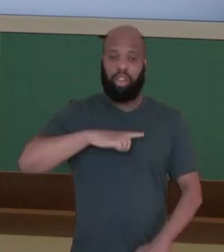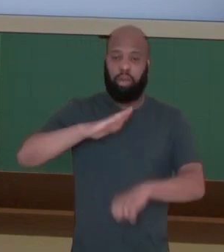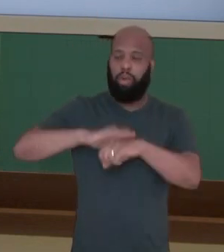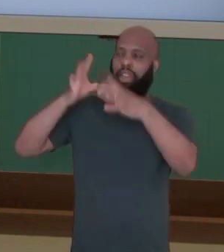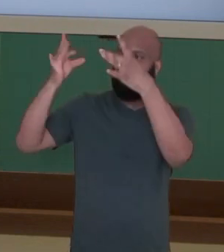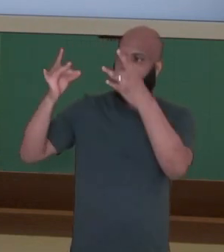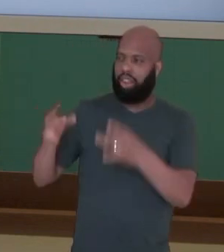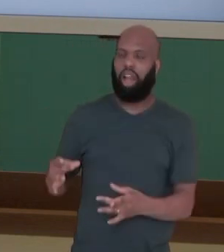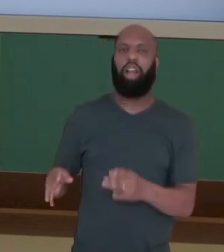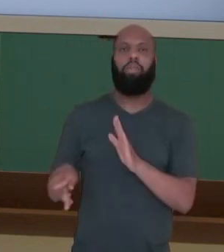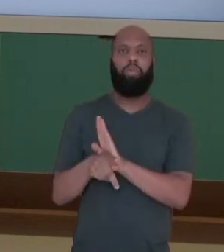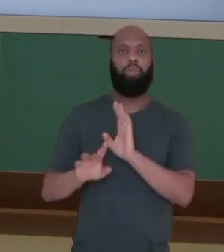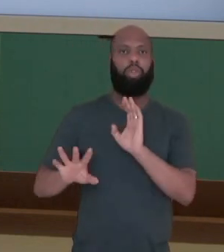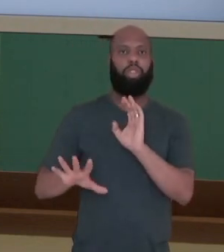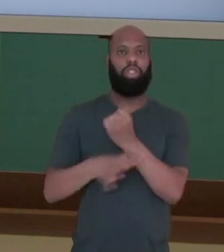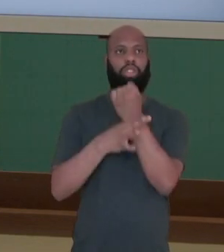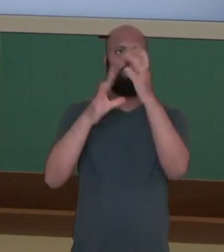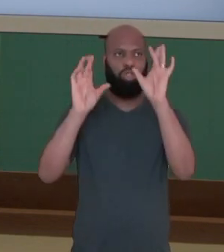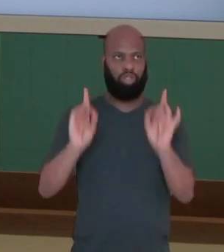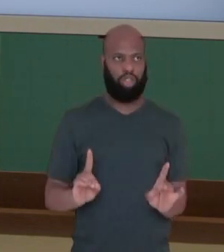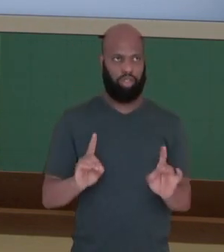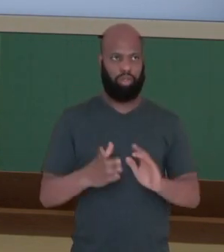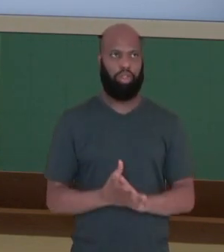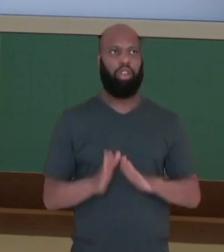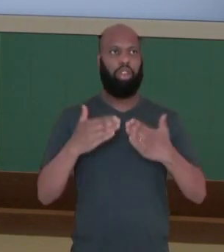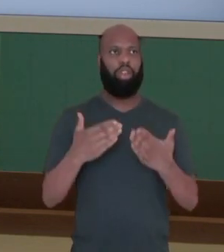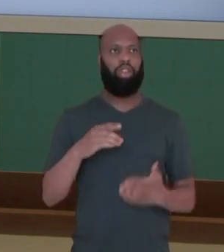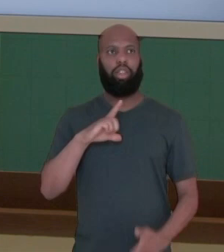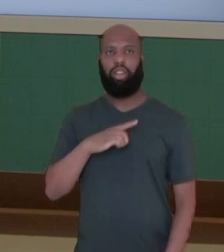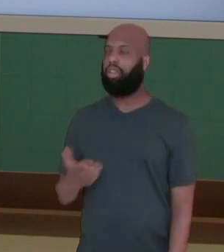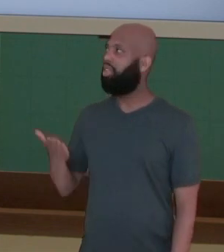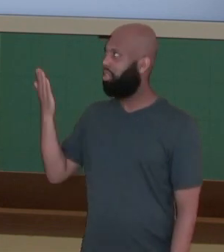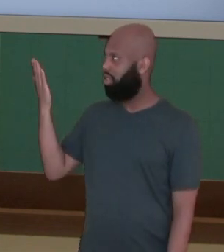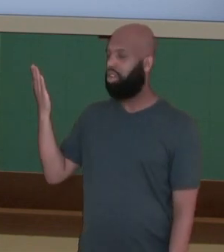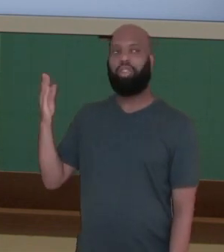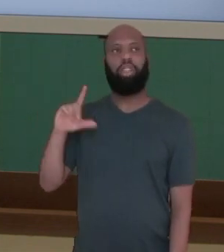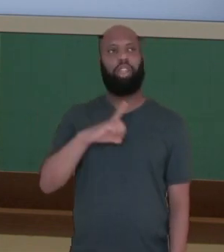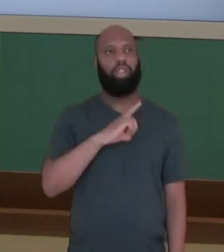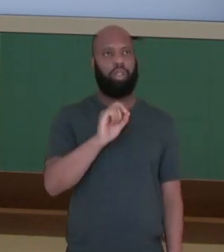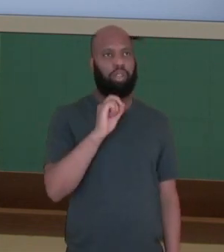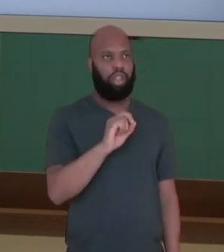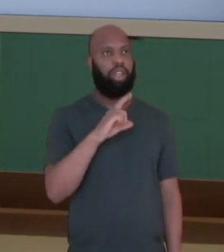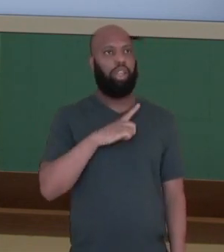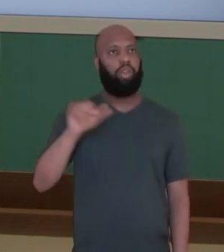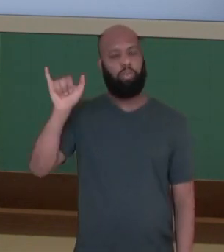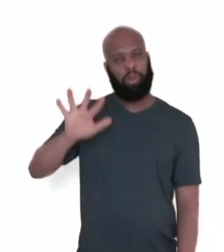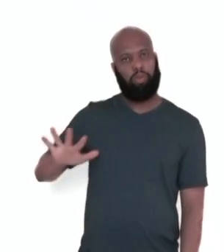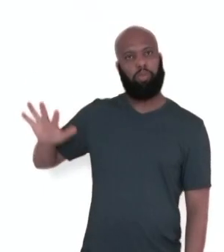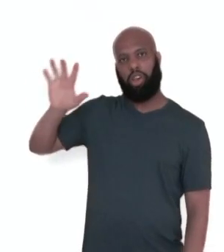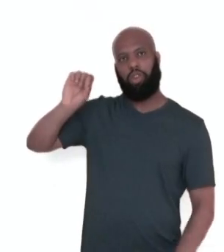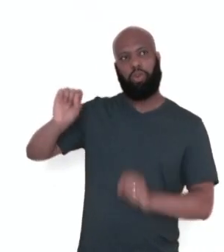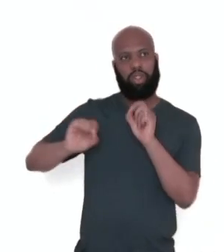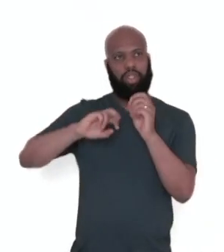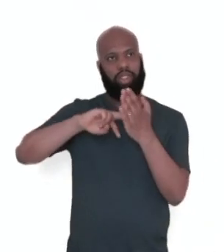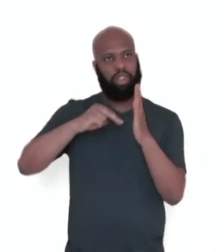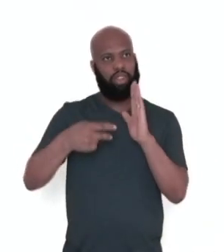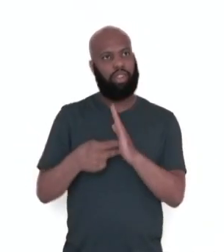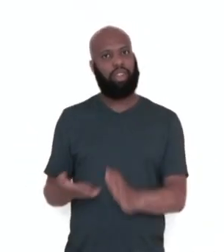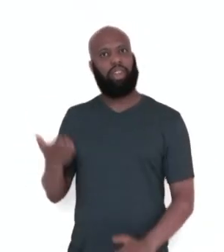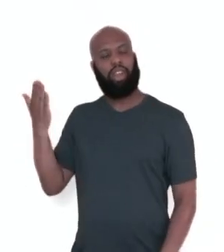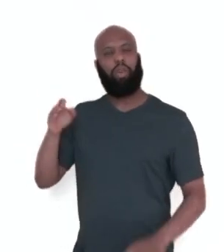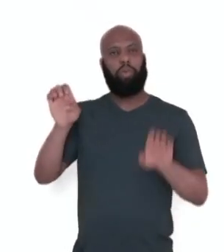dos direitos. Né? Então, observem aqui que nós temos, né, uma imagem que representa aí, né,